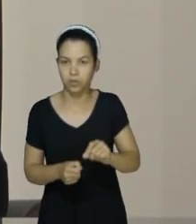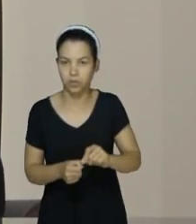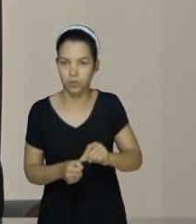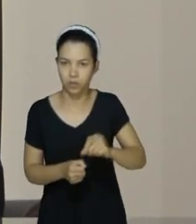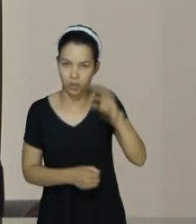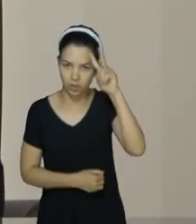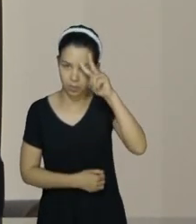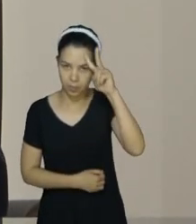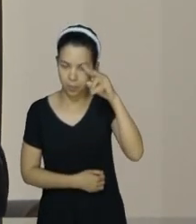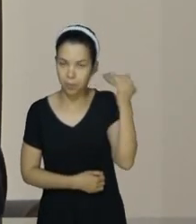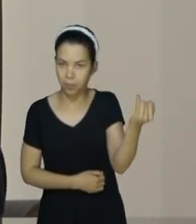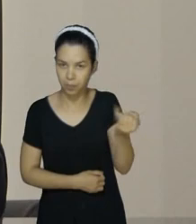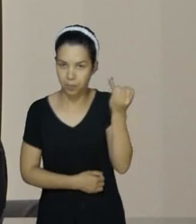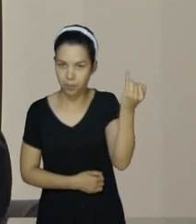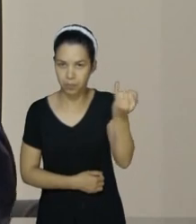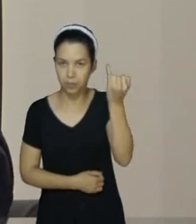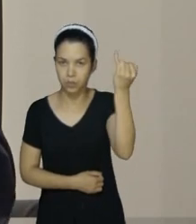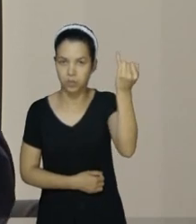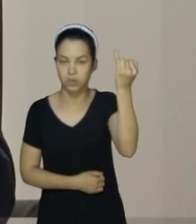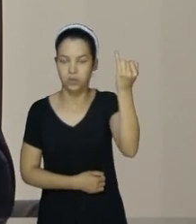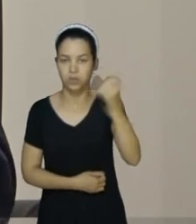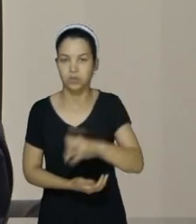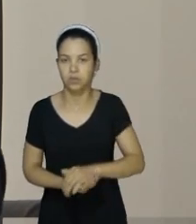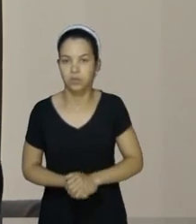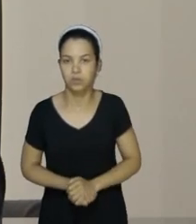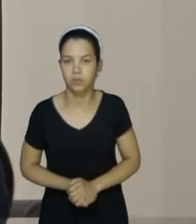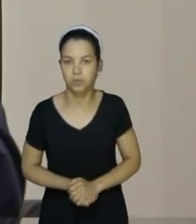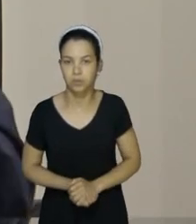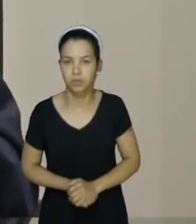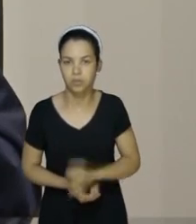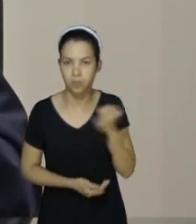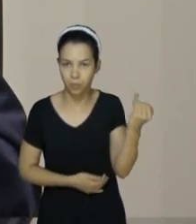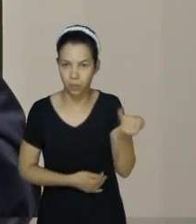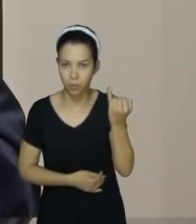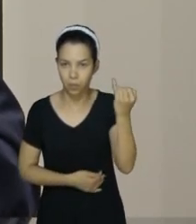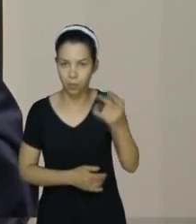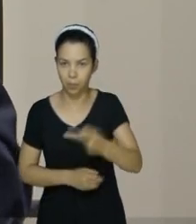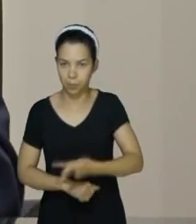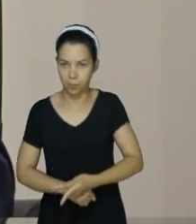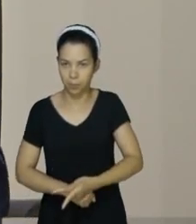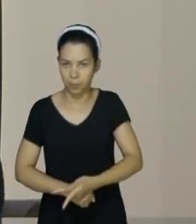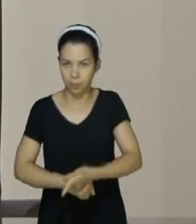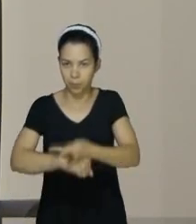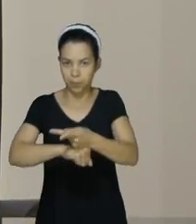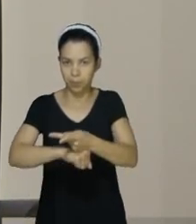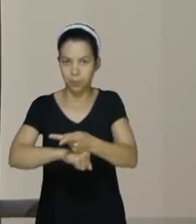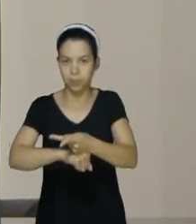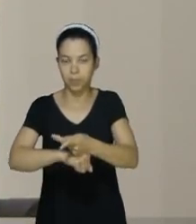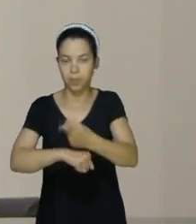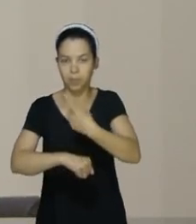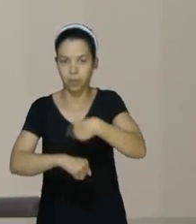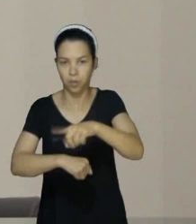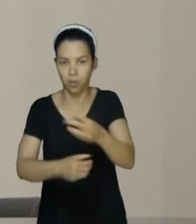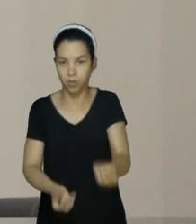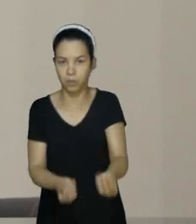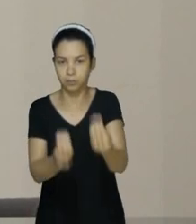lembrança importante da importância que tem esse prêmio que nós estamos recebendo